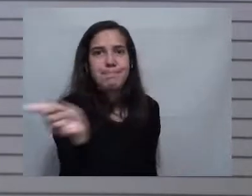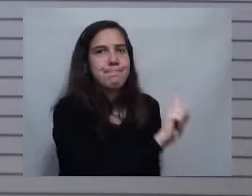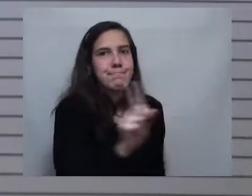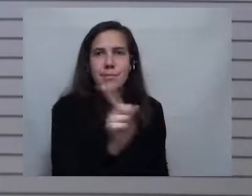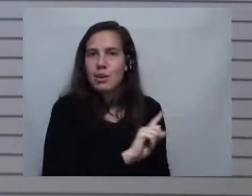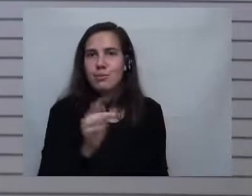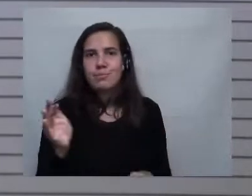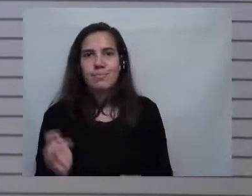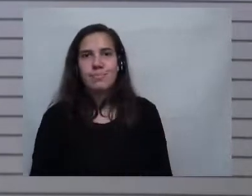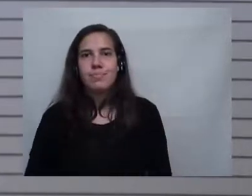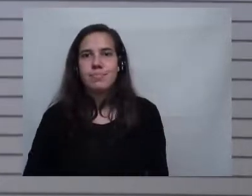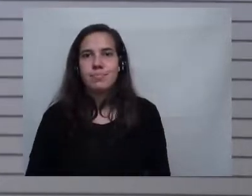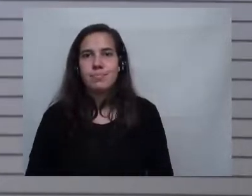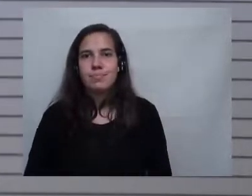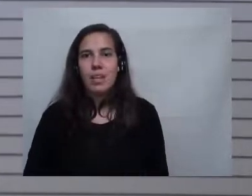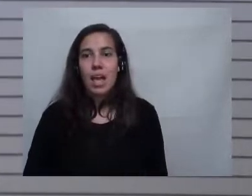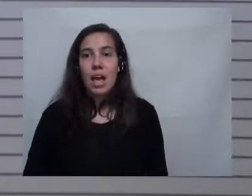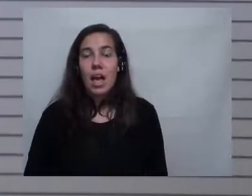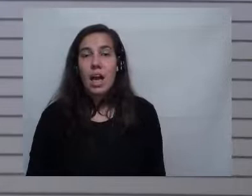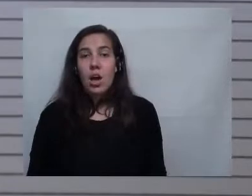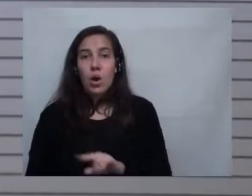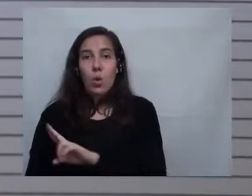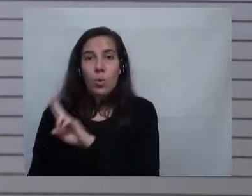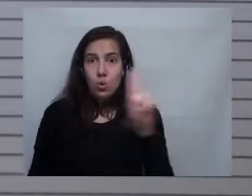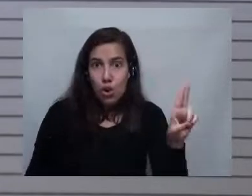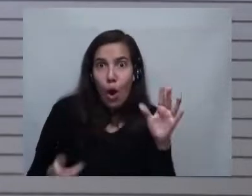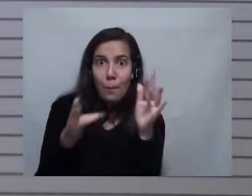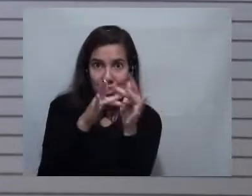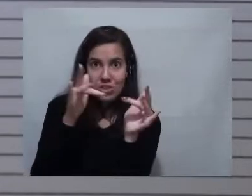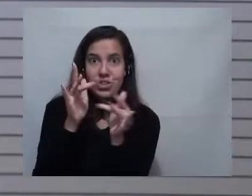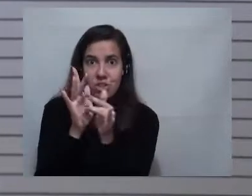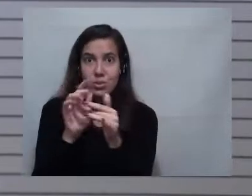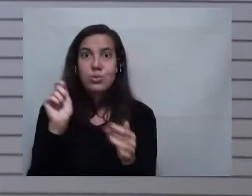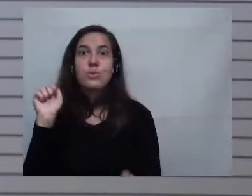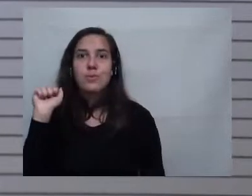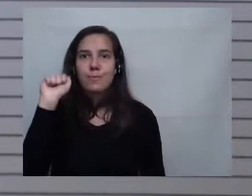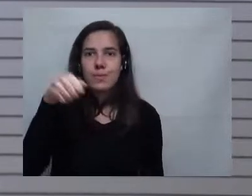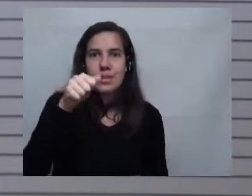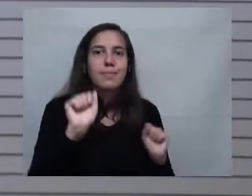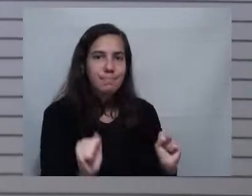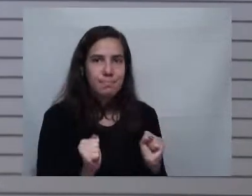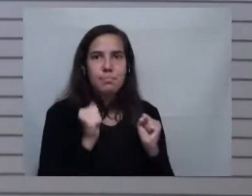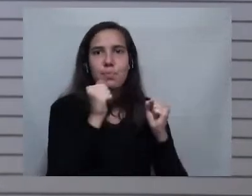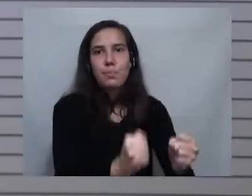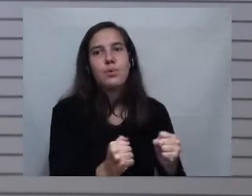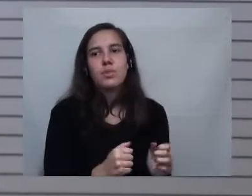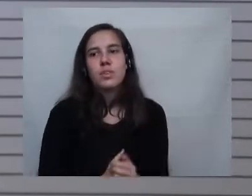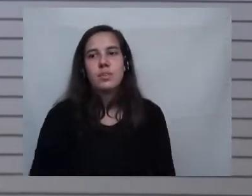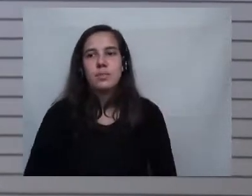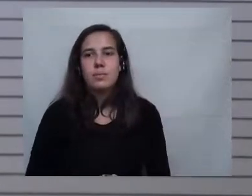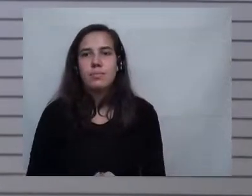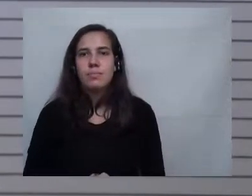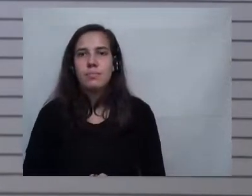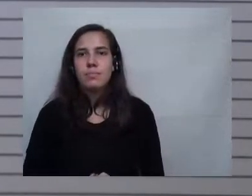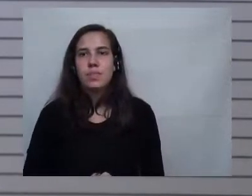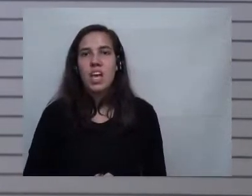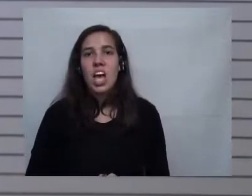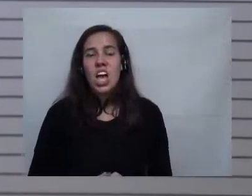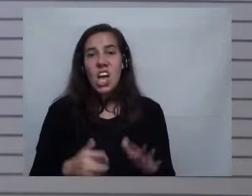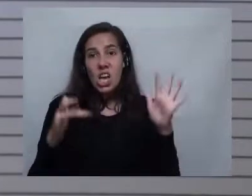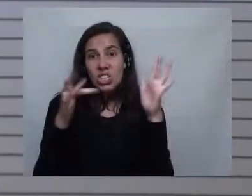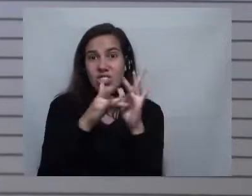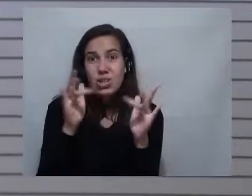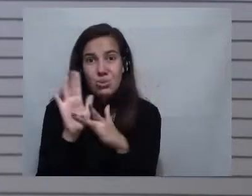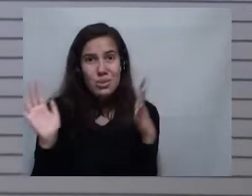é a cara de Jesus não tá nem outdoor a Jesus não tinha olho azul on eu